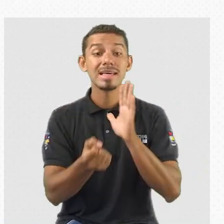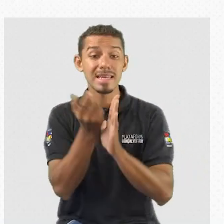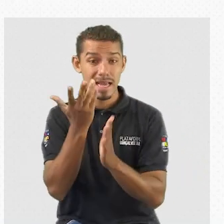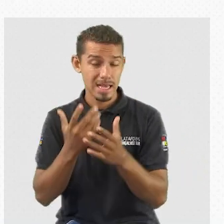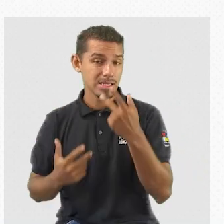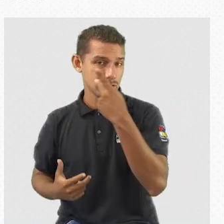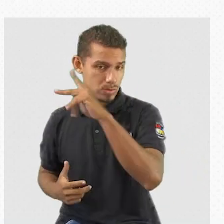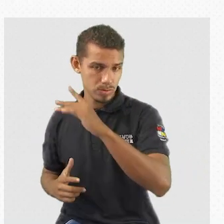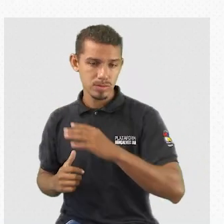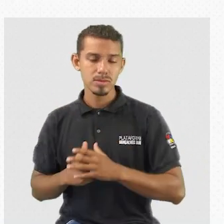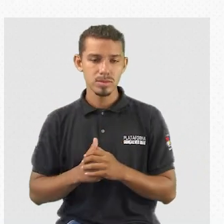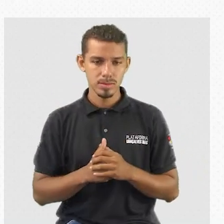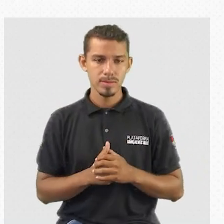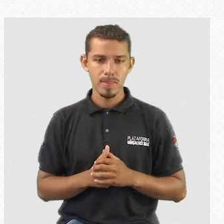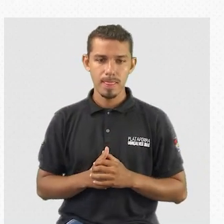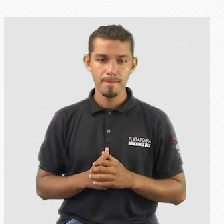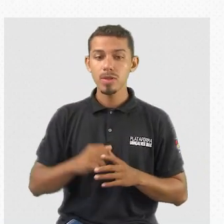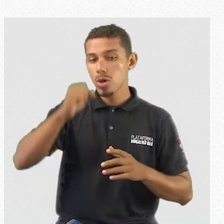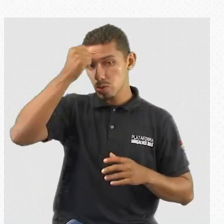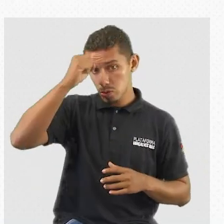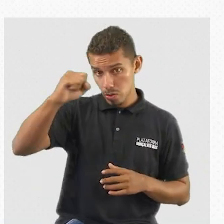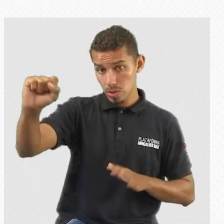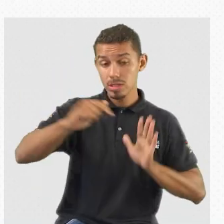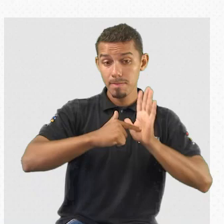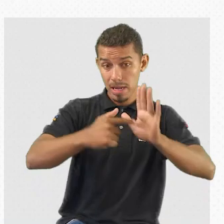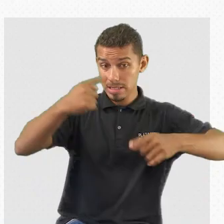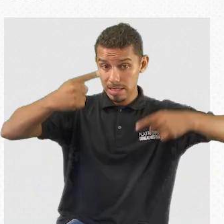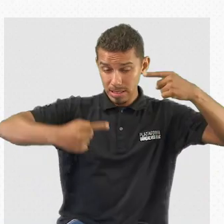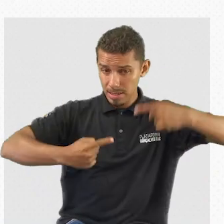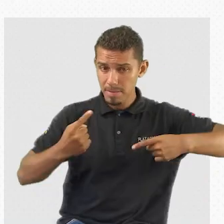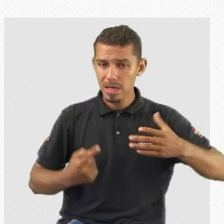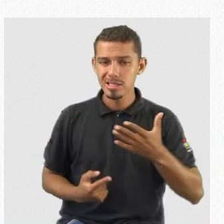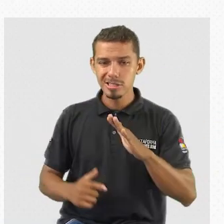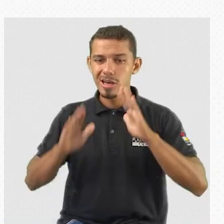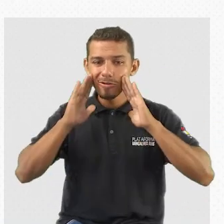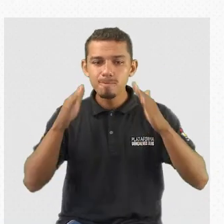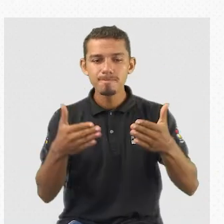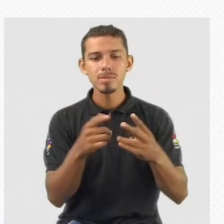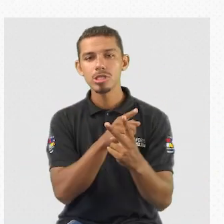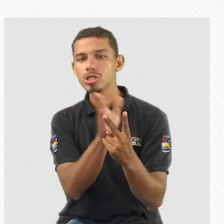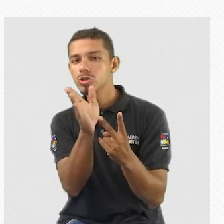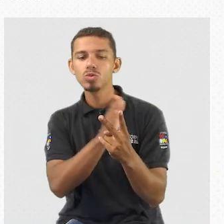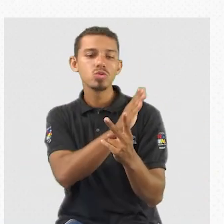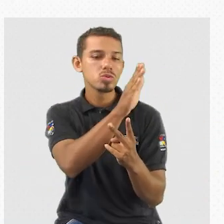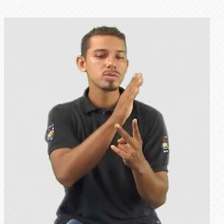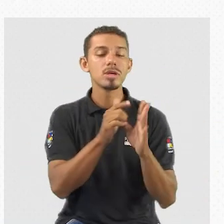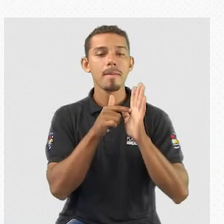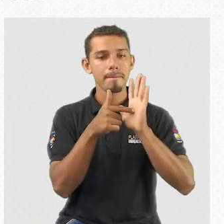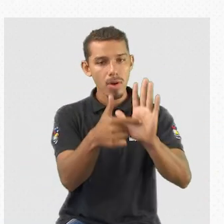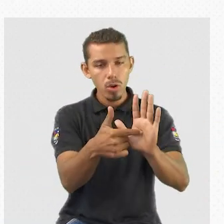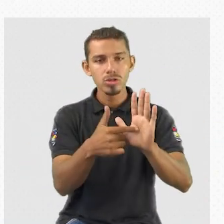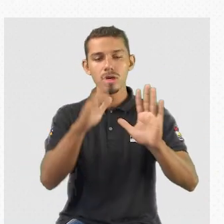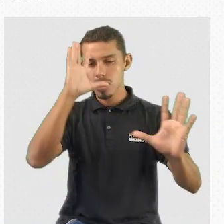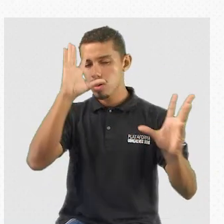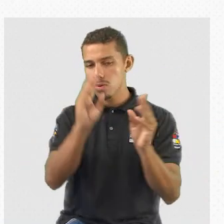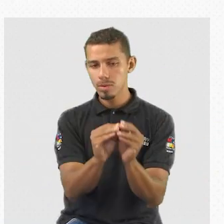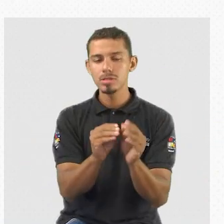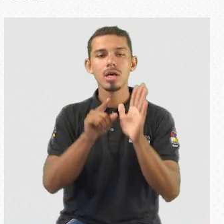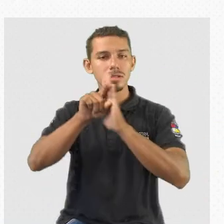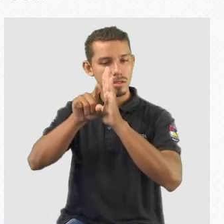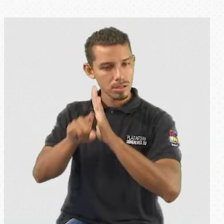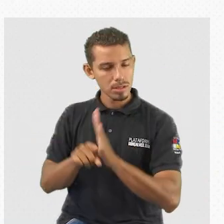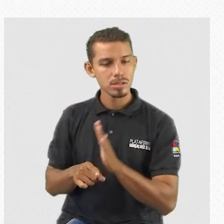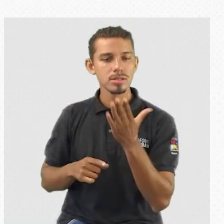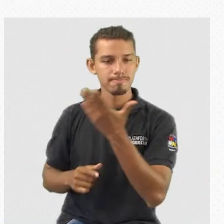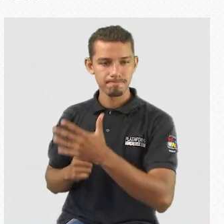criados. Né? E aí o Sócrates aparece nesse debate, tensionando essas duas posições e mostra a complexidade dessa